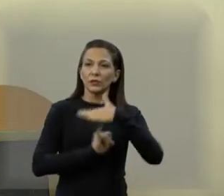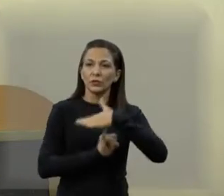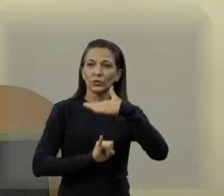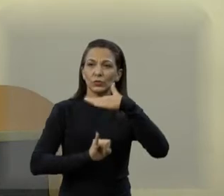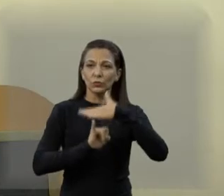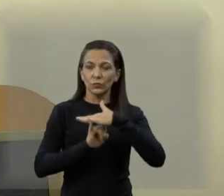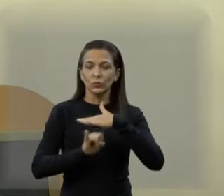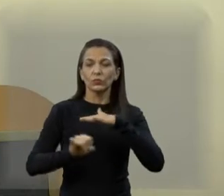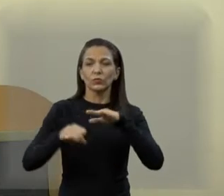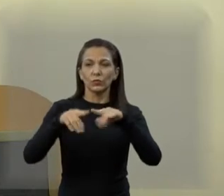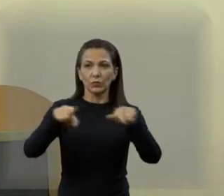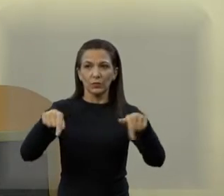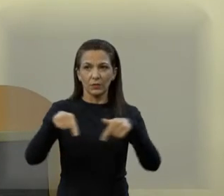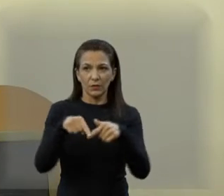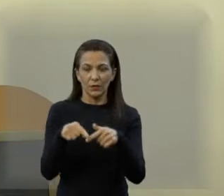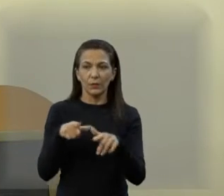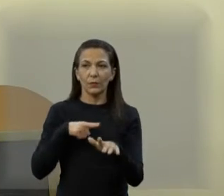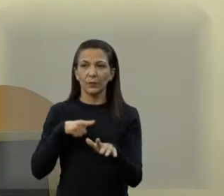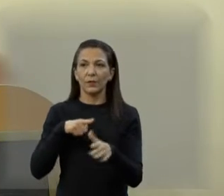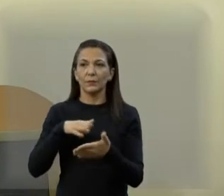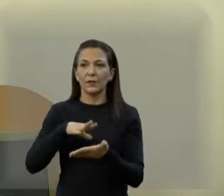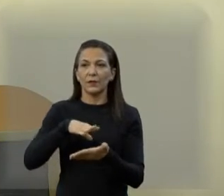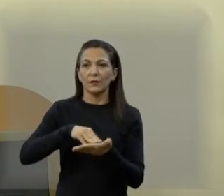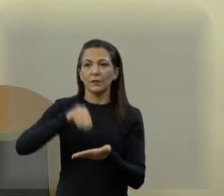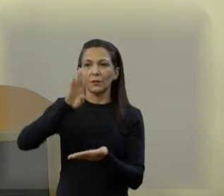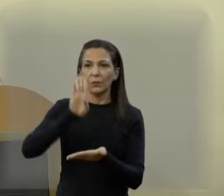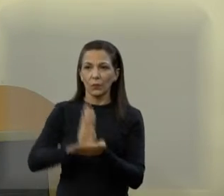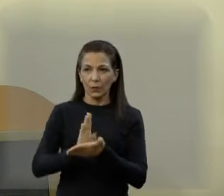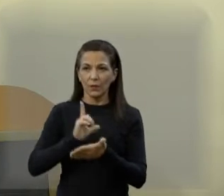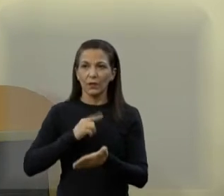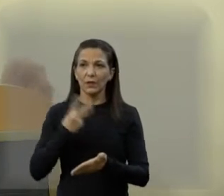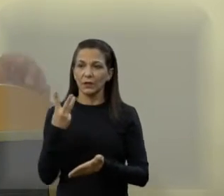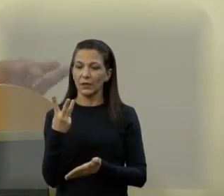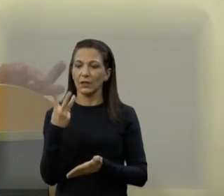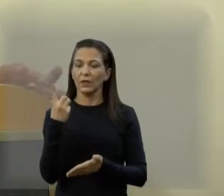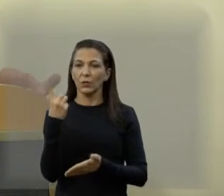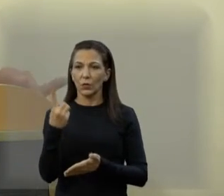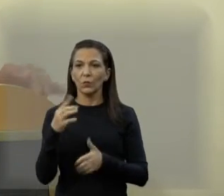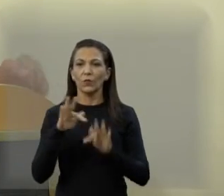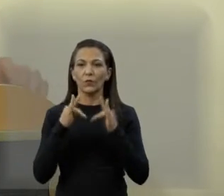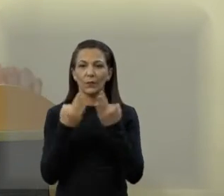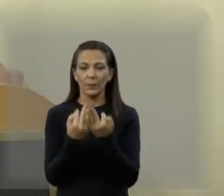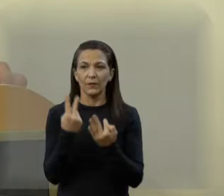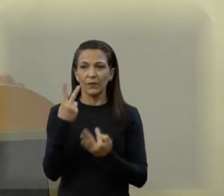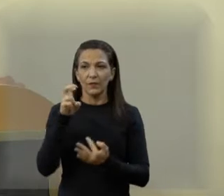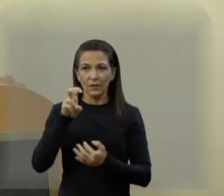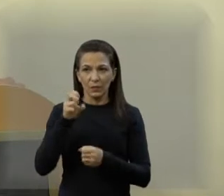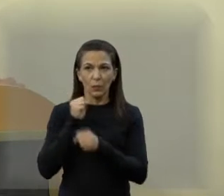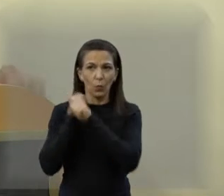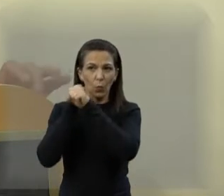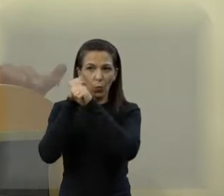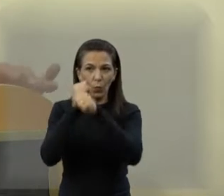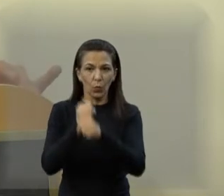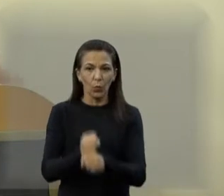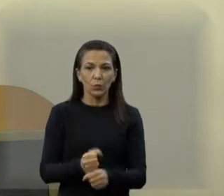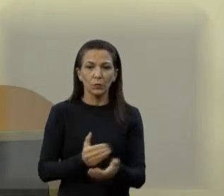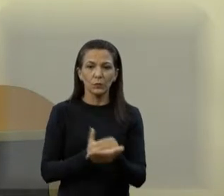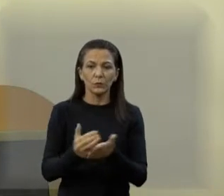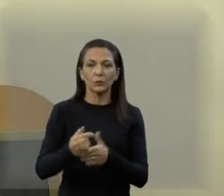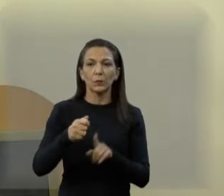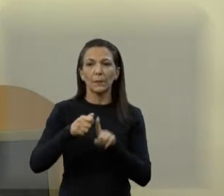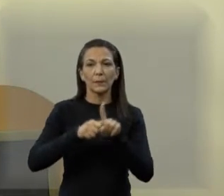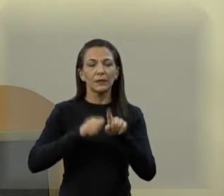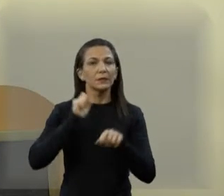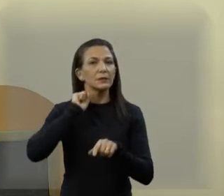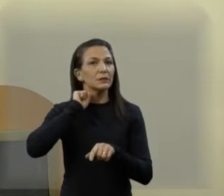de São Paulo sendo um em Bueno de Andrada com 31 famílias há 25 anos desde Maio de 97